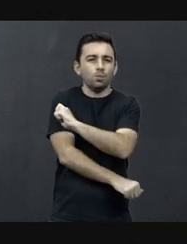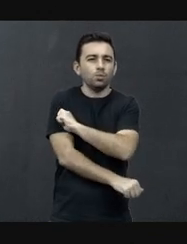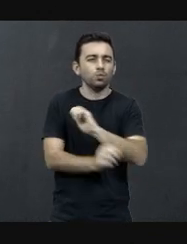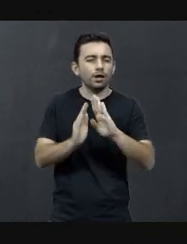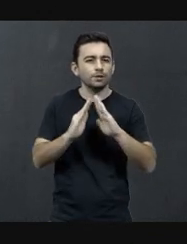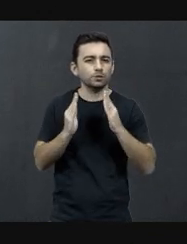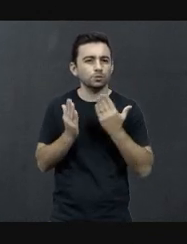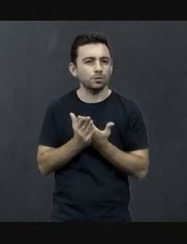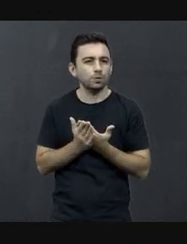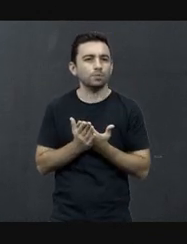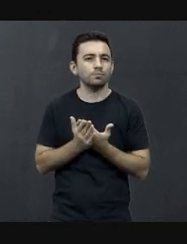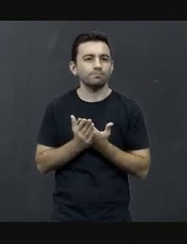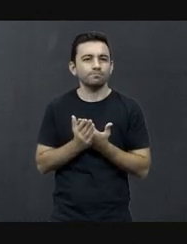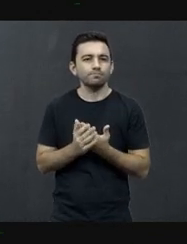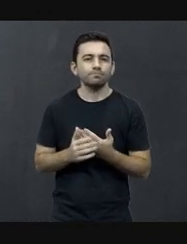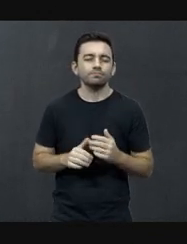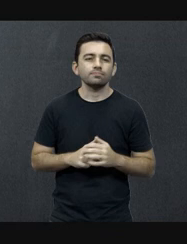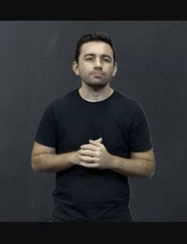escola.